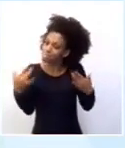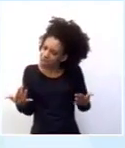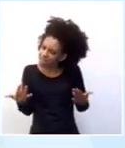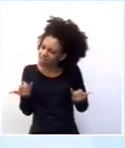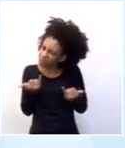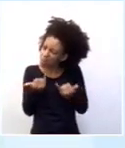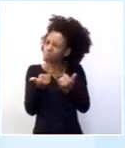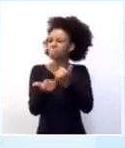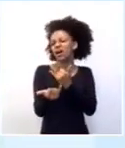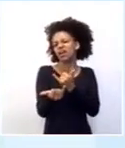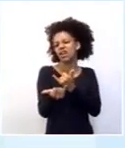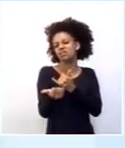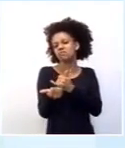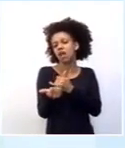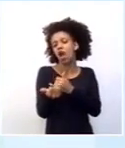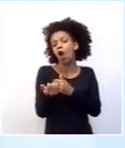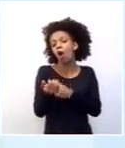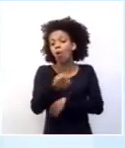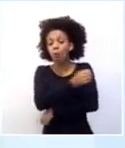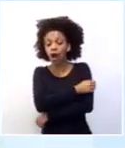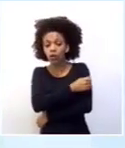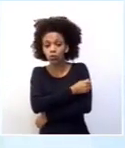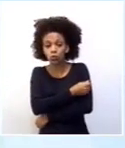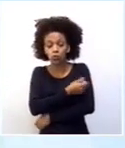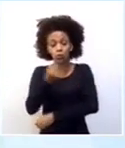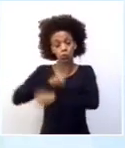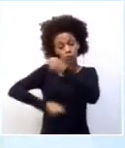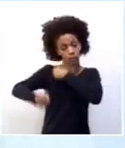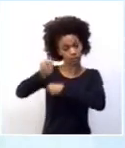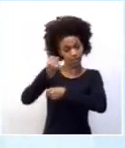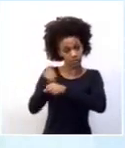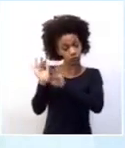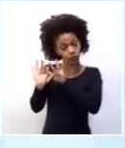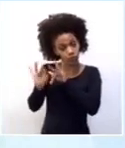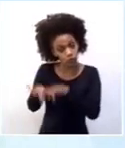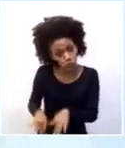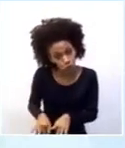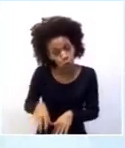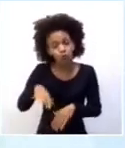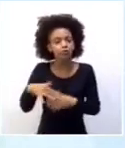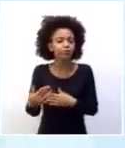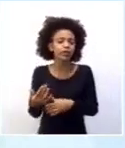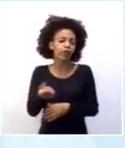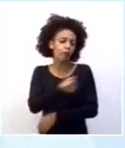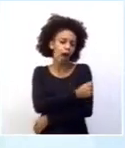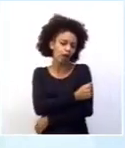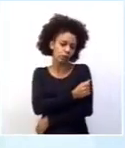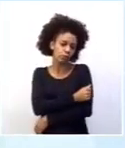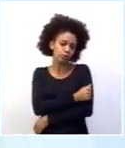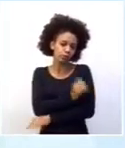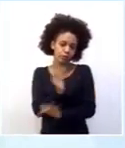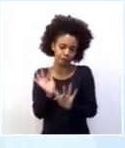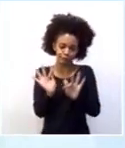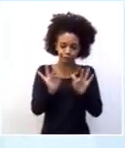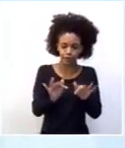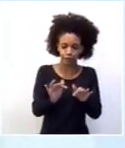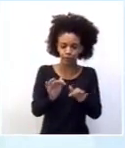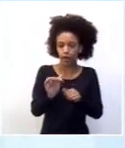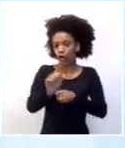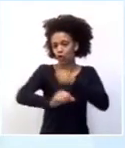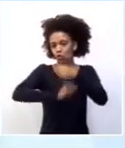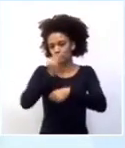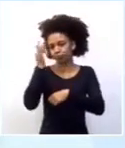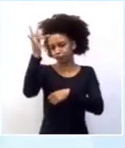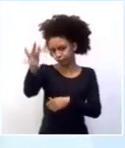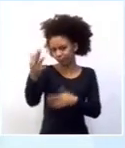parecidos com o aluno que terminou o nono ano, no ano passado, do que com o aluno do primeiro ano que vocês vão ser no fim do ano. Olha como algumas